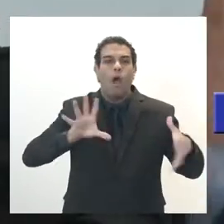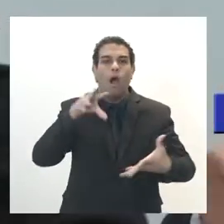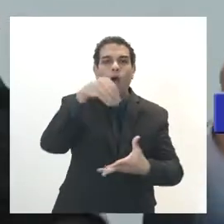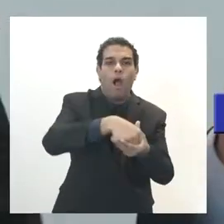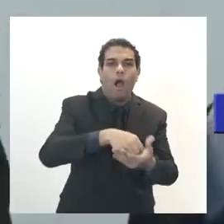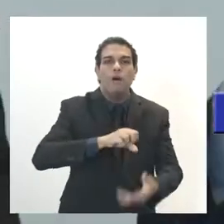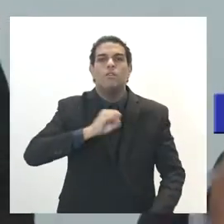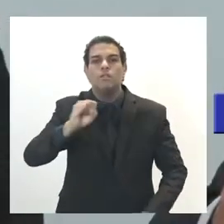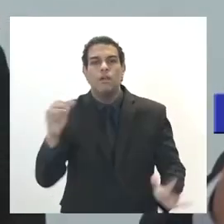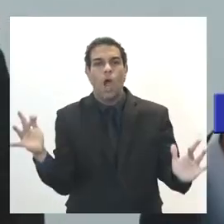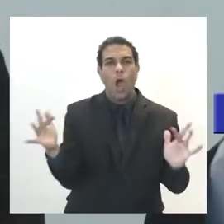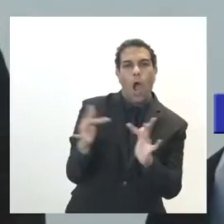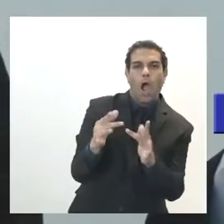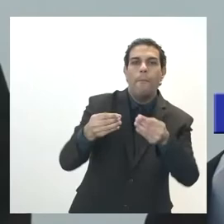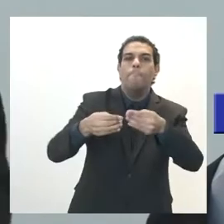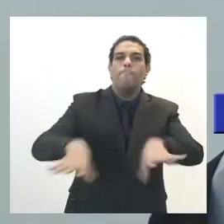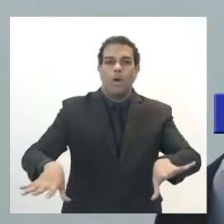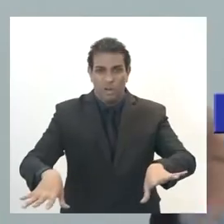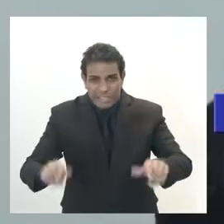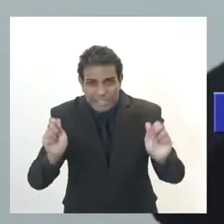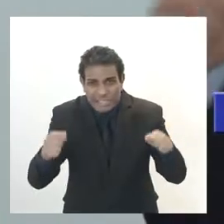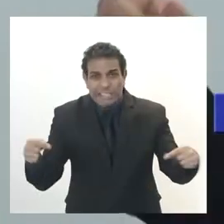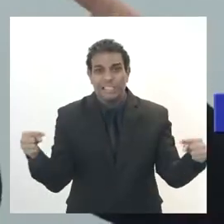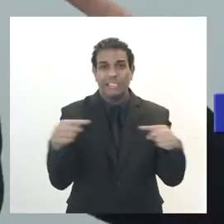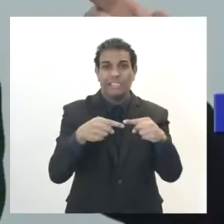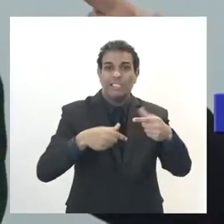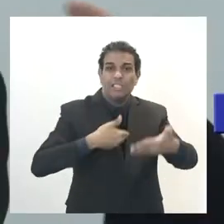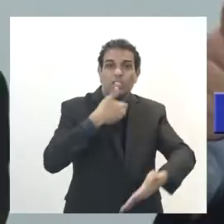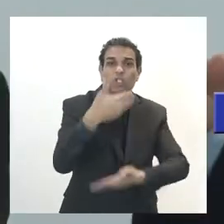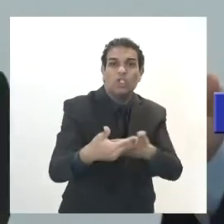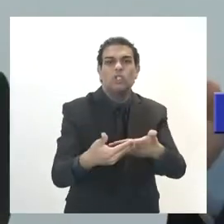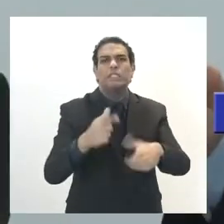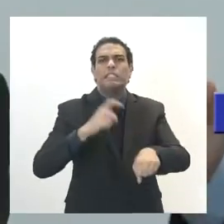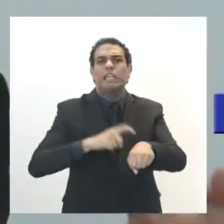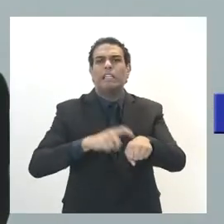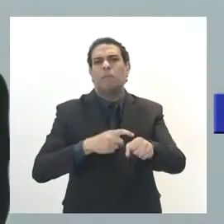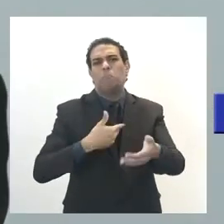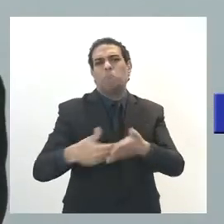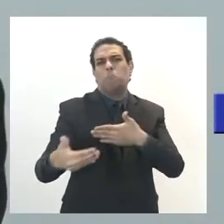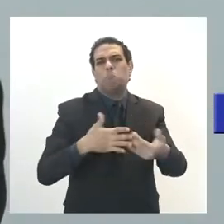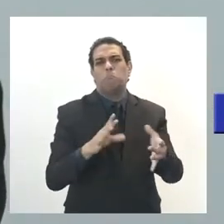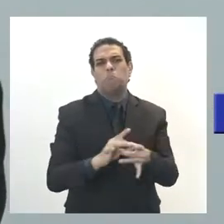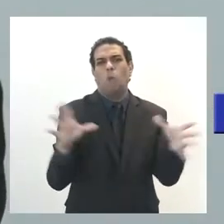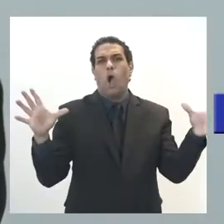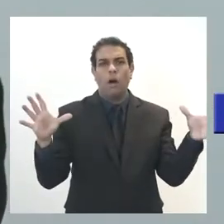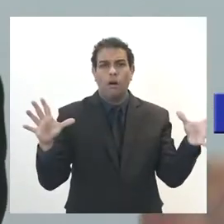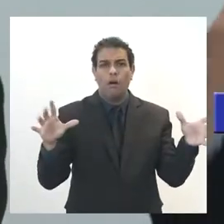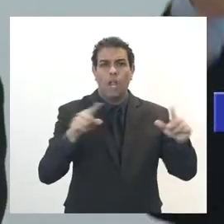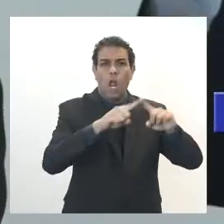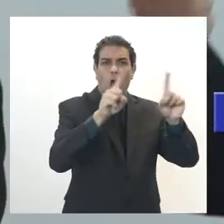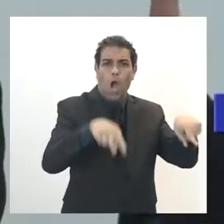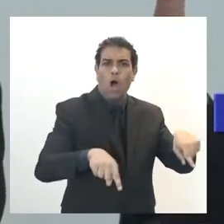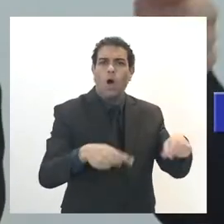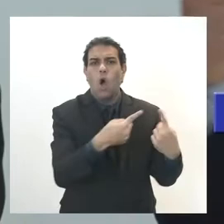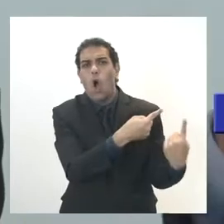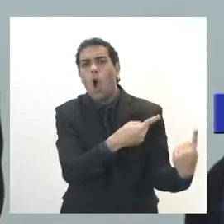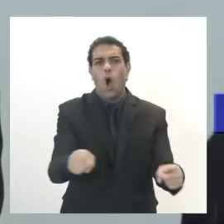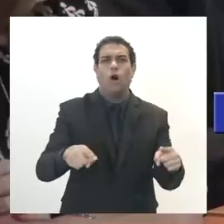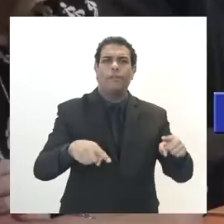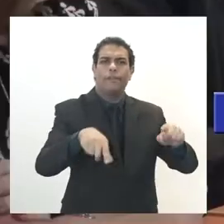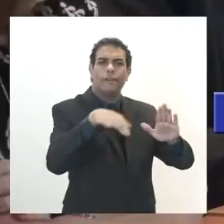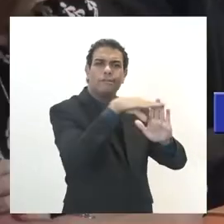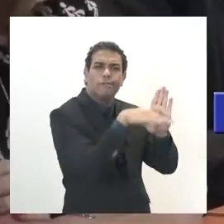se tivesse o vínculo precário e pudesse a qualquer tempo a qualquer tempo ser desligado do serviço público por ter contrariado